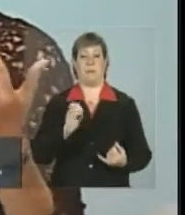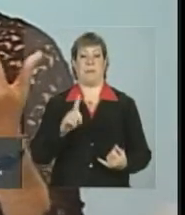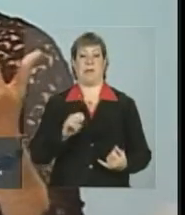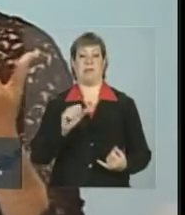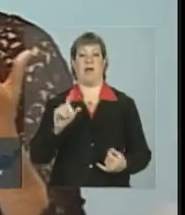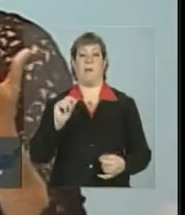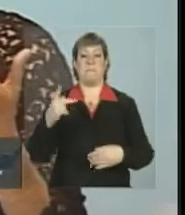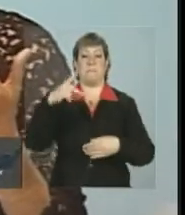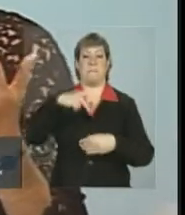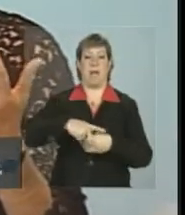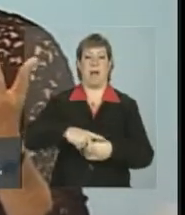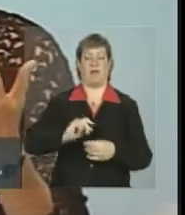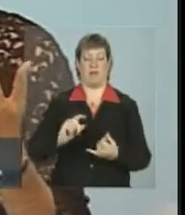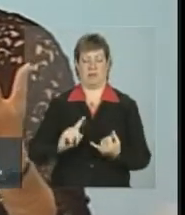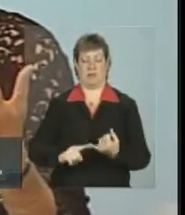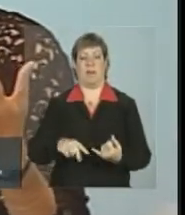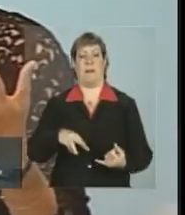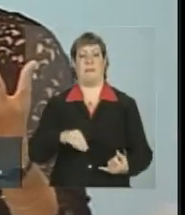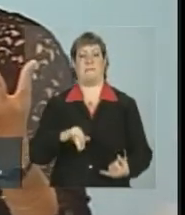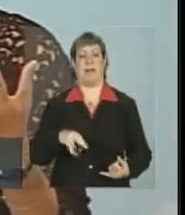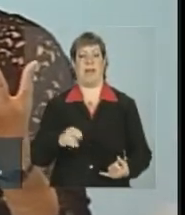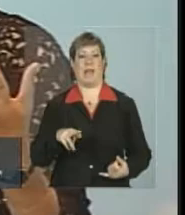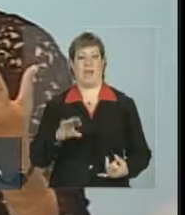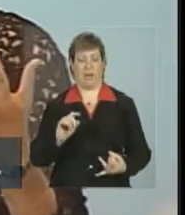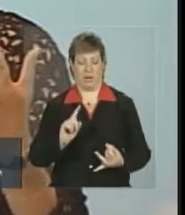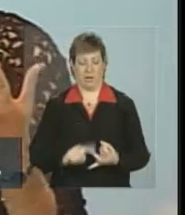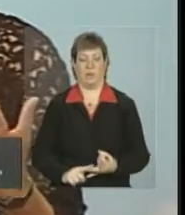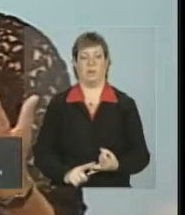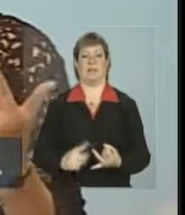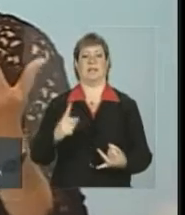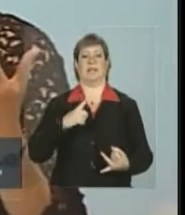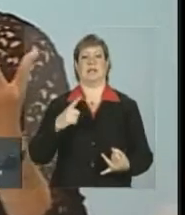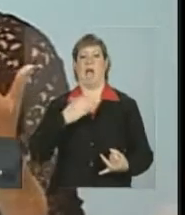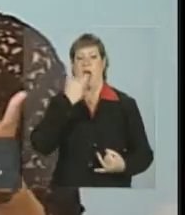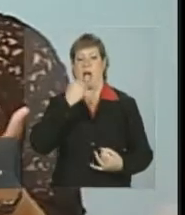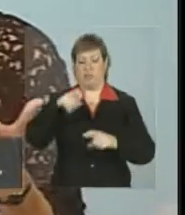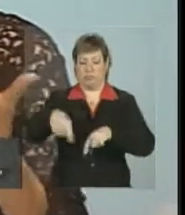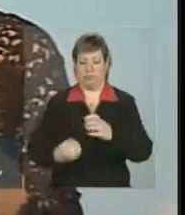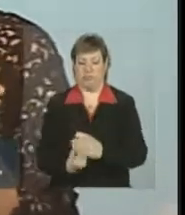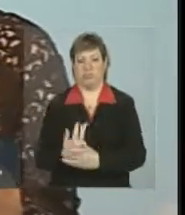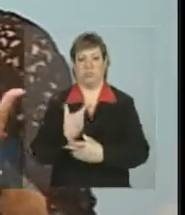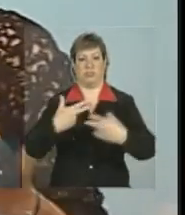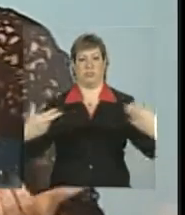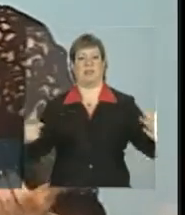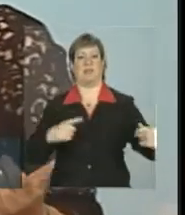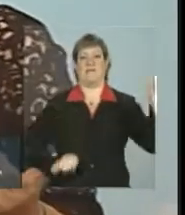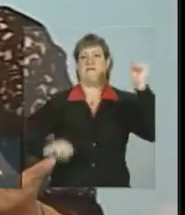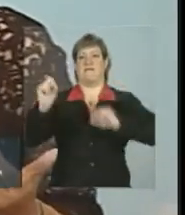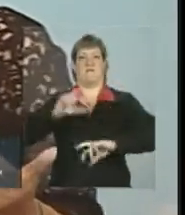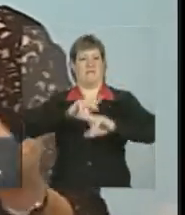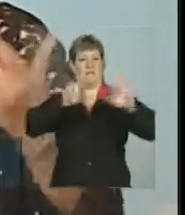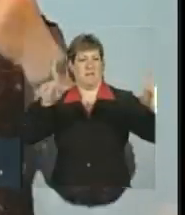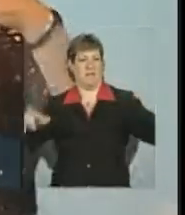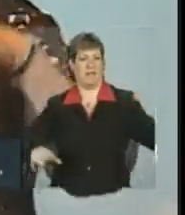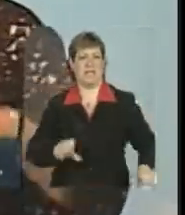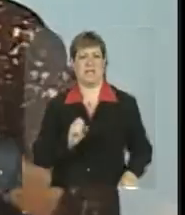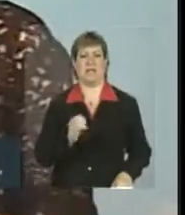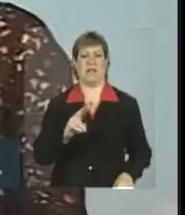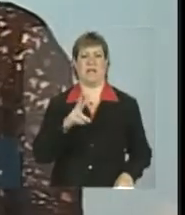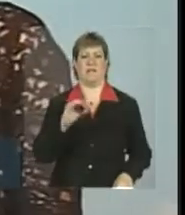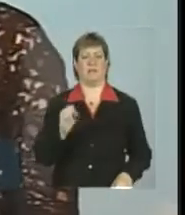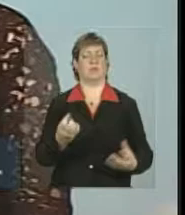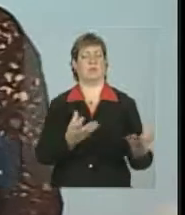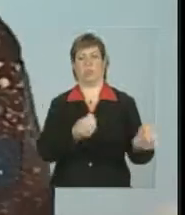que tem minério, que tem uma grande agricultura, indústria e serviços. Mas